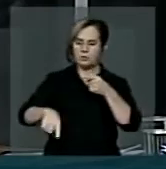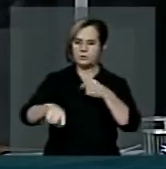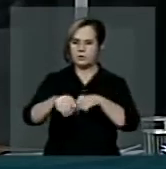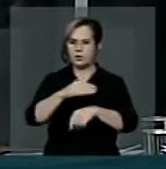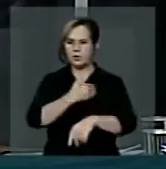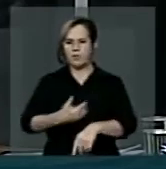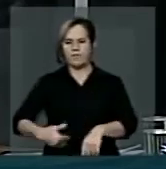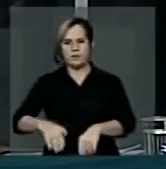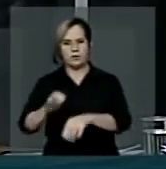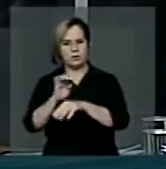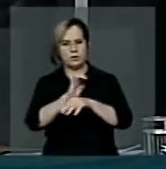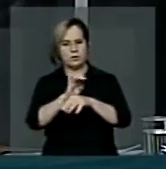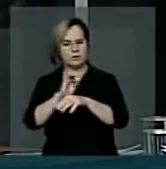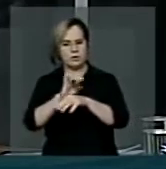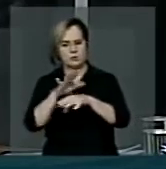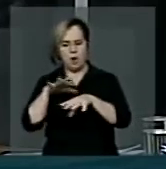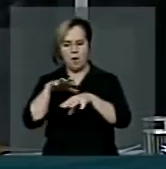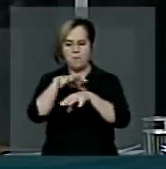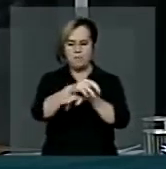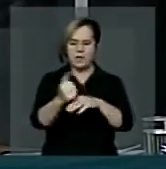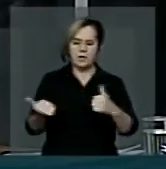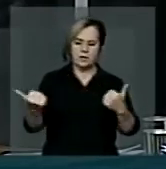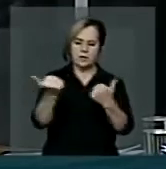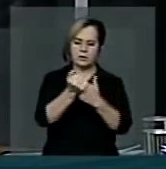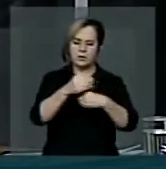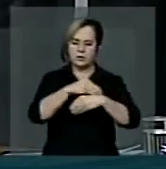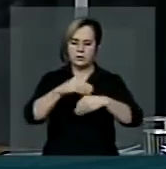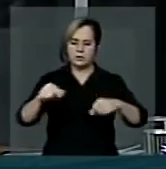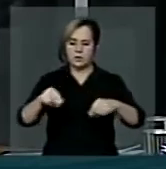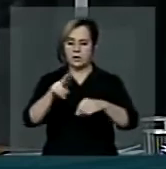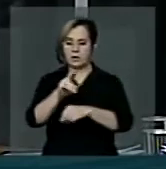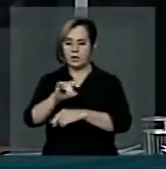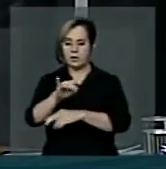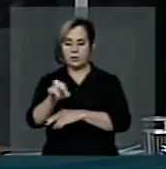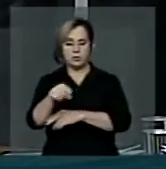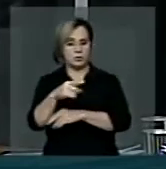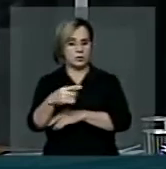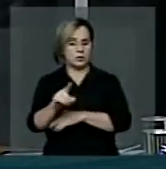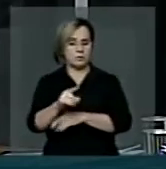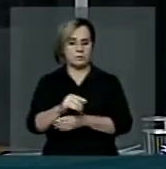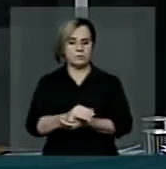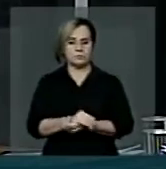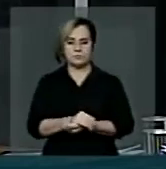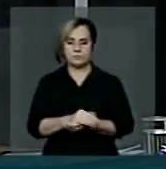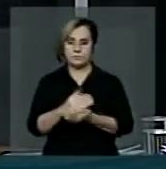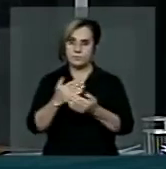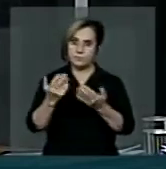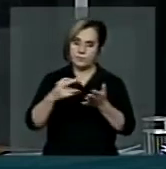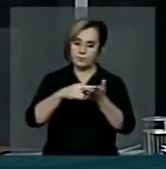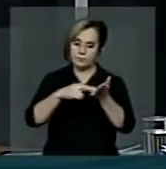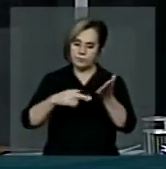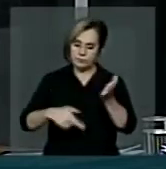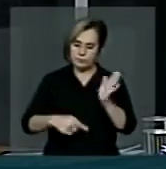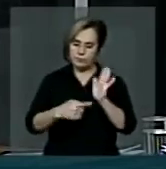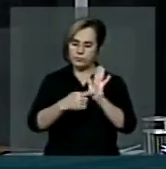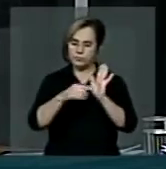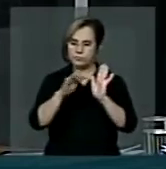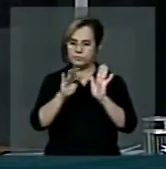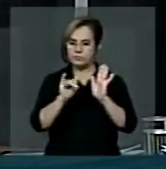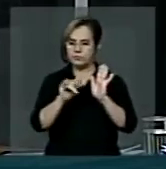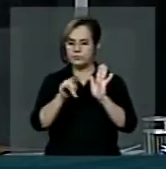estaduais sobre terras da União como se fossem devolutas. O relatório Figueiredo, por sua